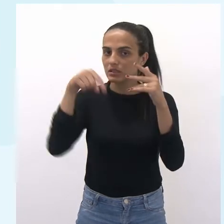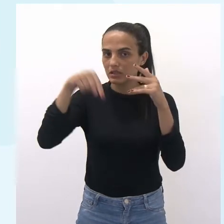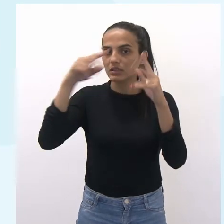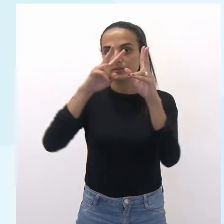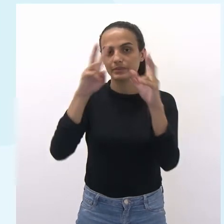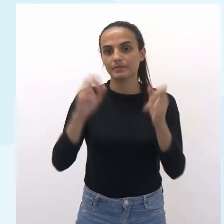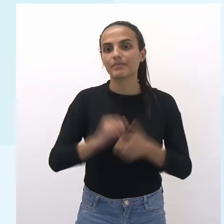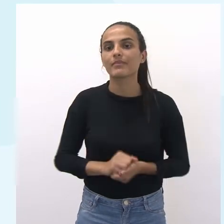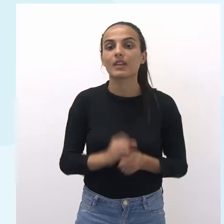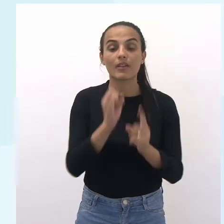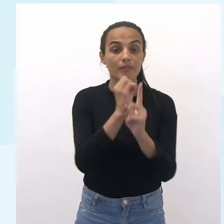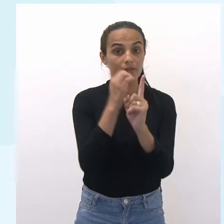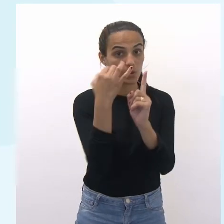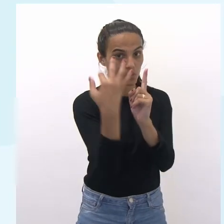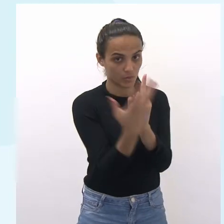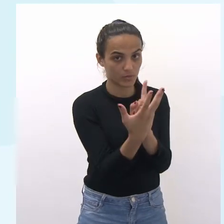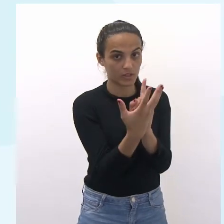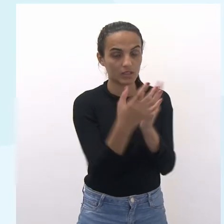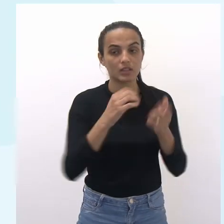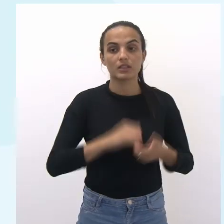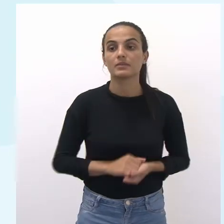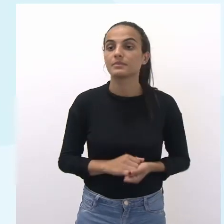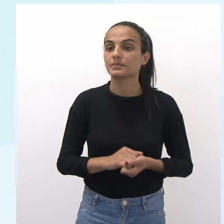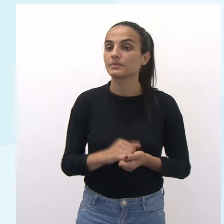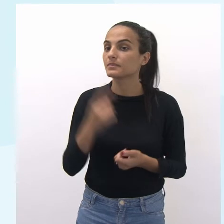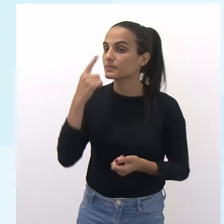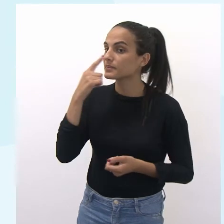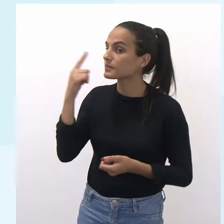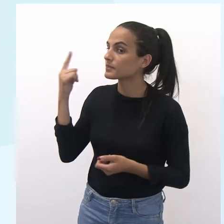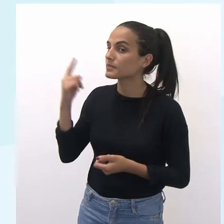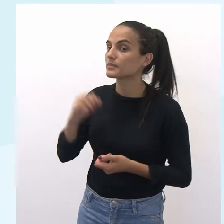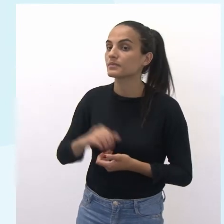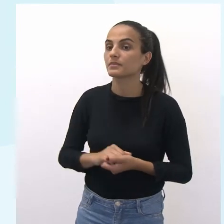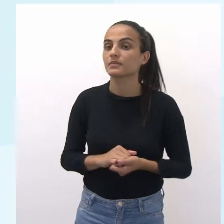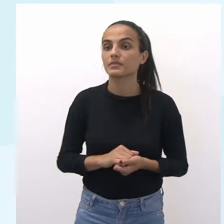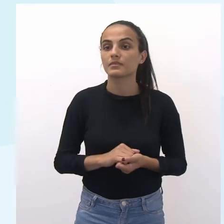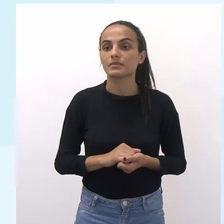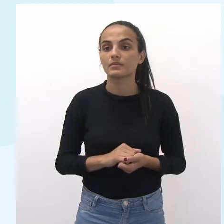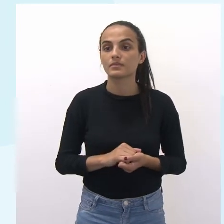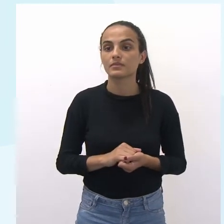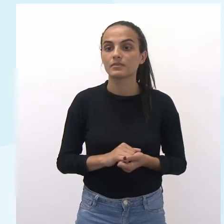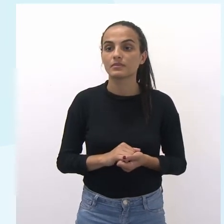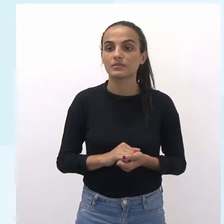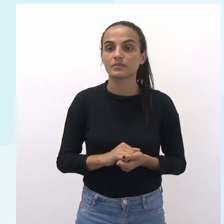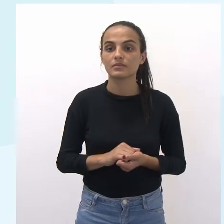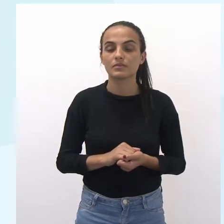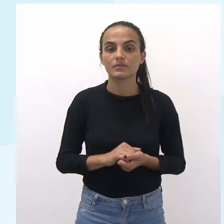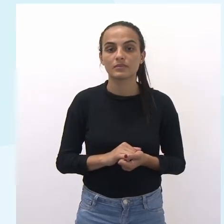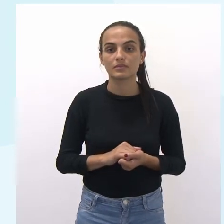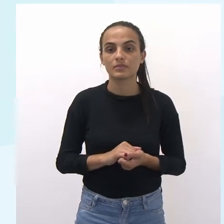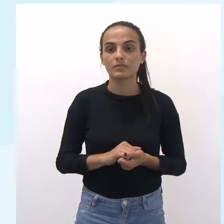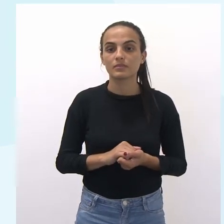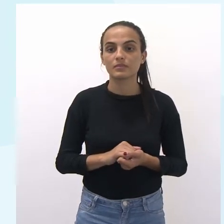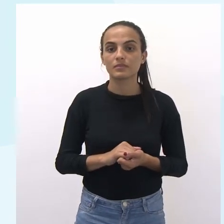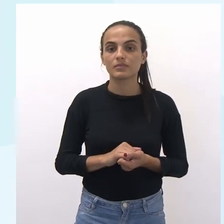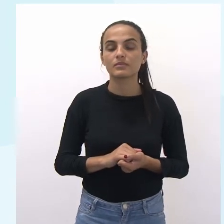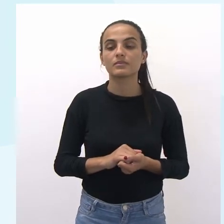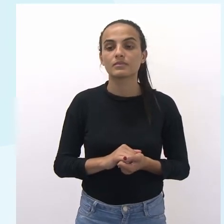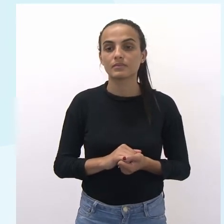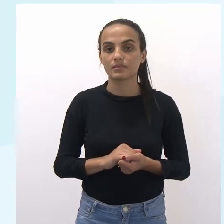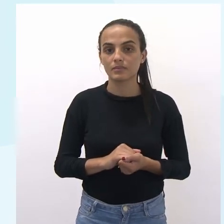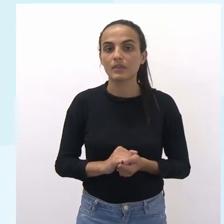Em filosofia também, agora a gente vai para um outro vídeo, mas muda um pouco o foco para Hobbes e Rousseau,